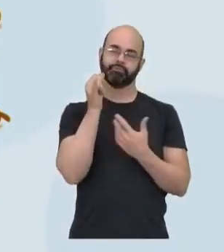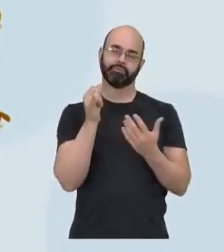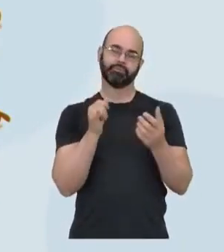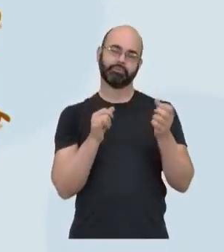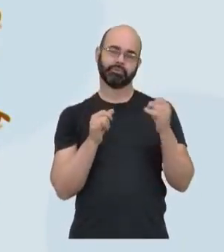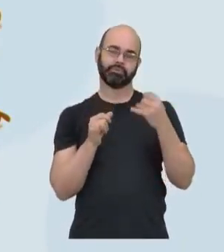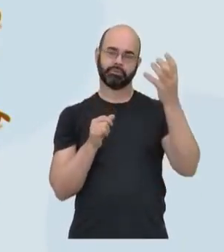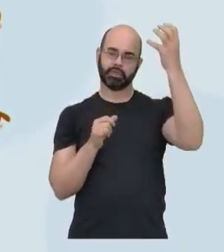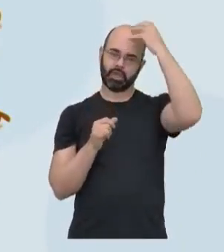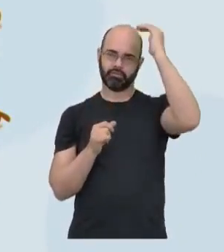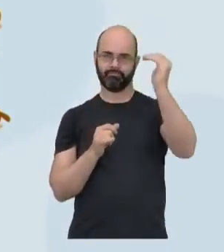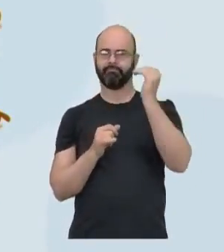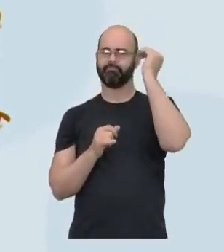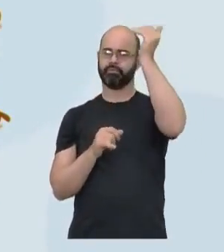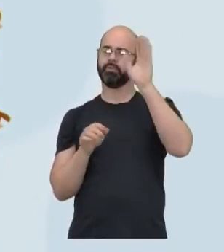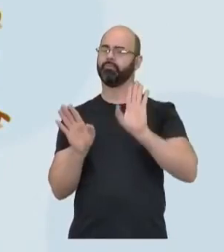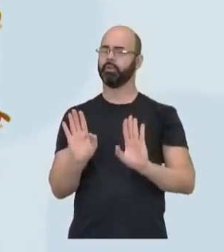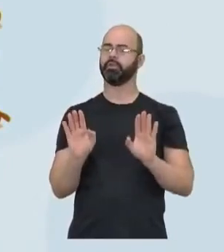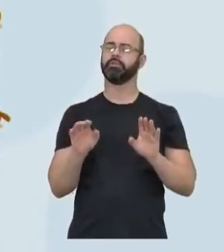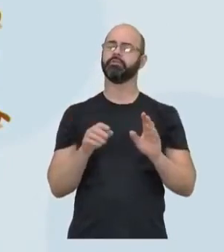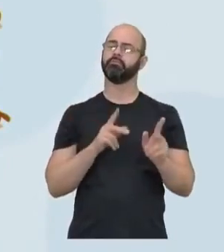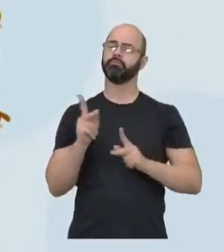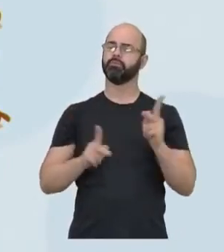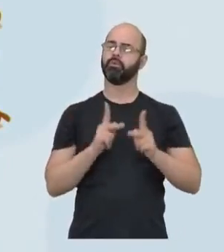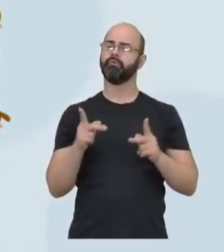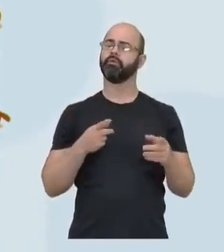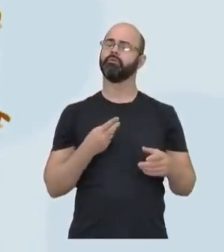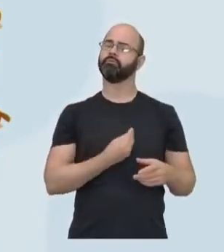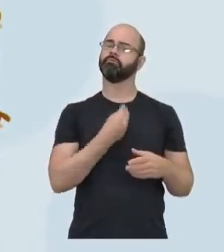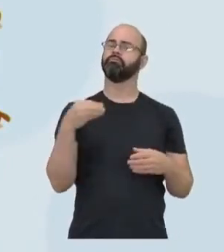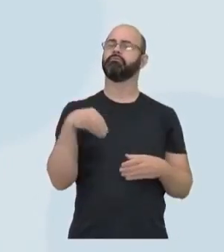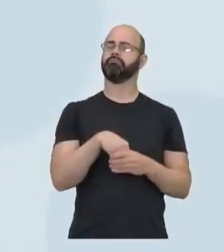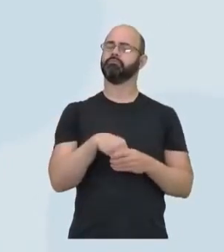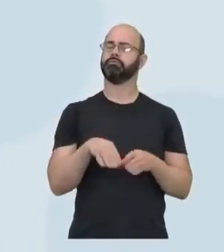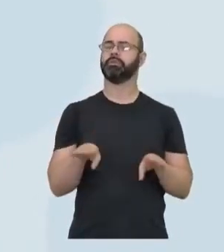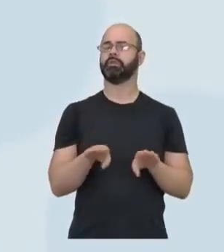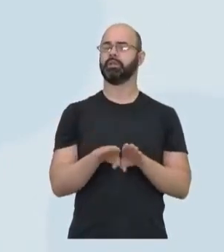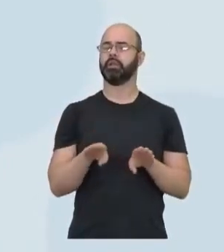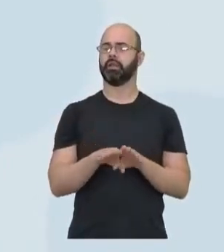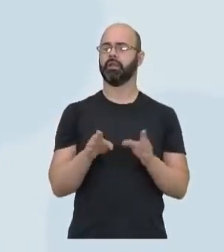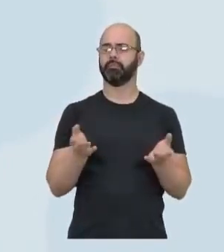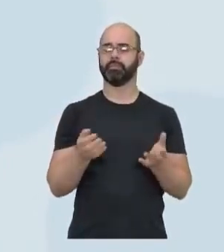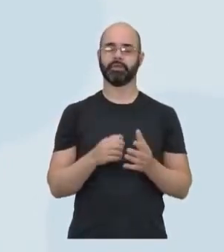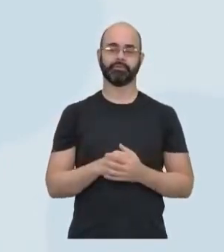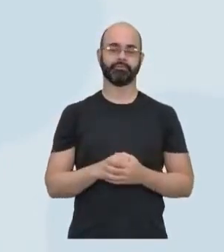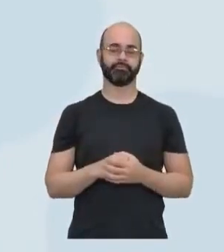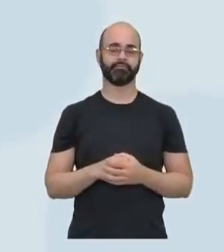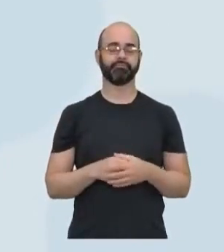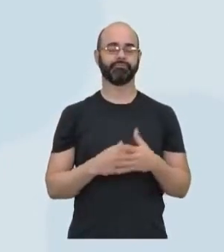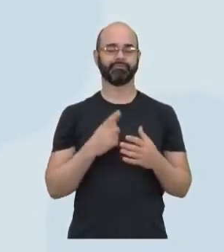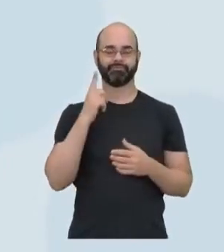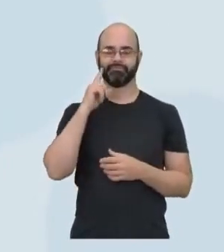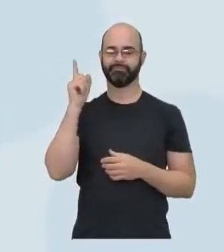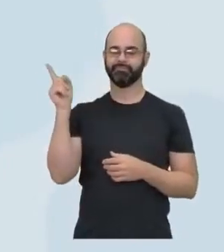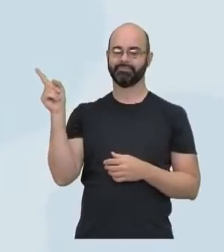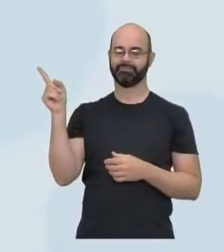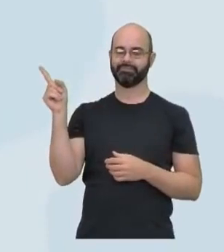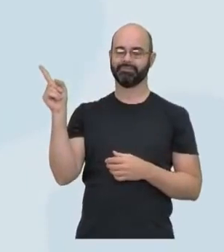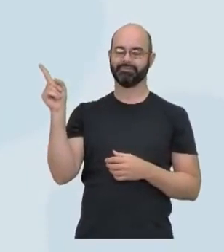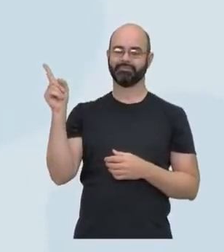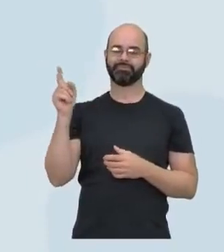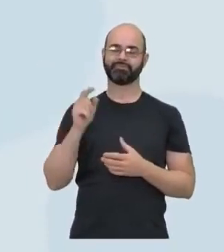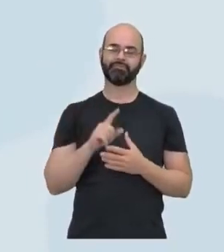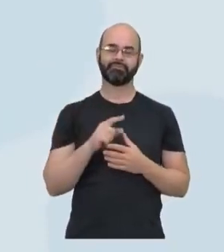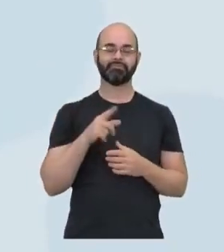ali o absoluto, o povo também faz parte disto. E aí, né? Dito tudo isso, eu trouxe para vocês, professores, aí como